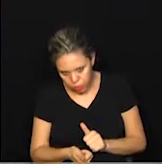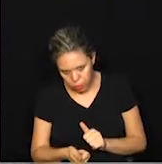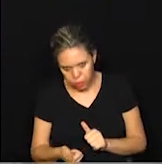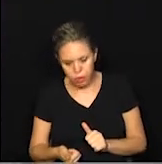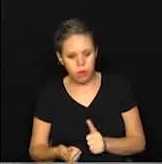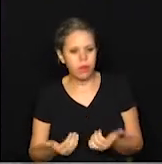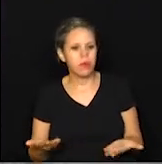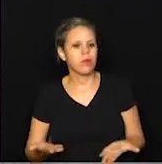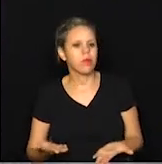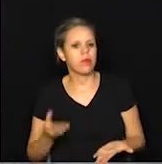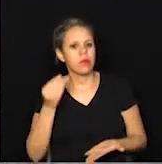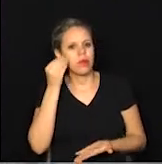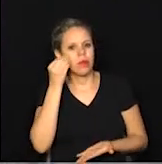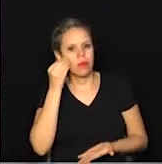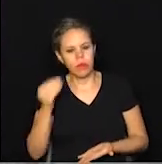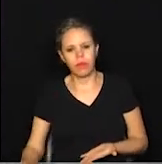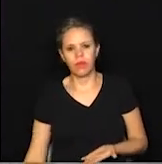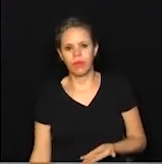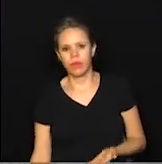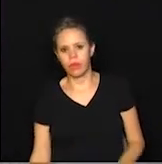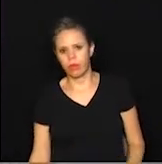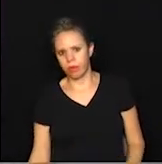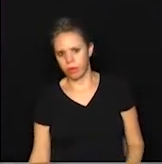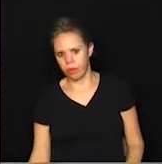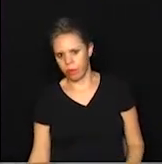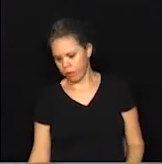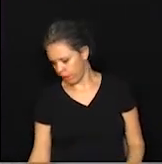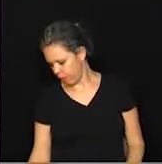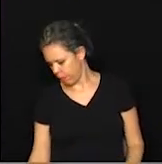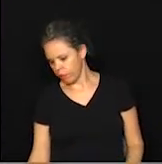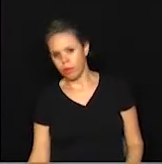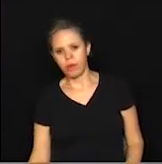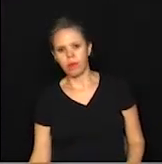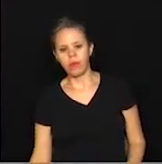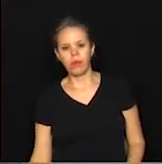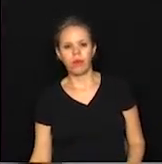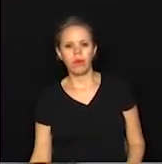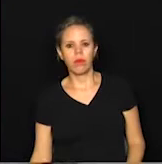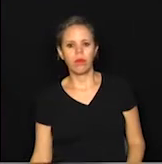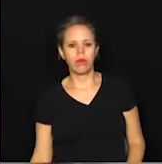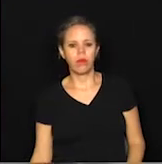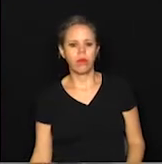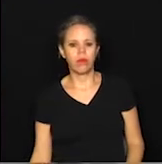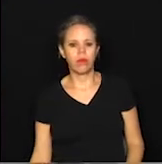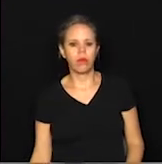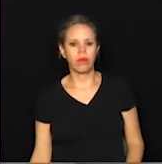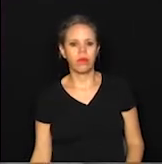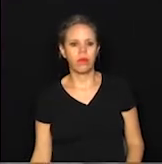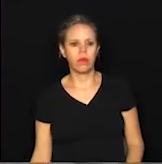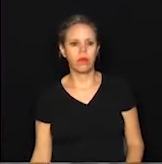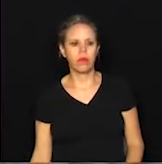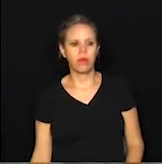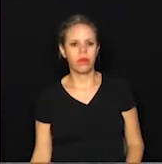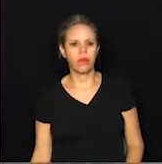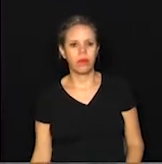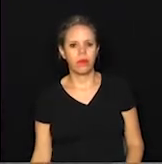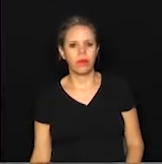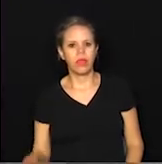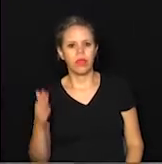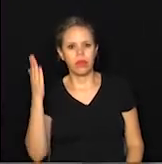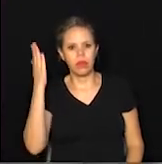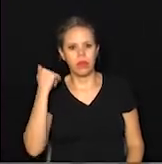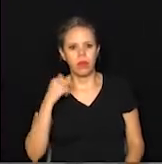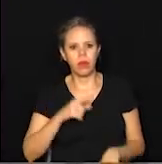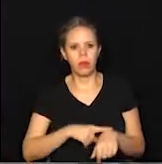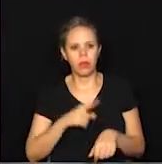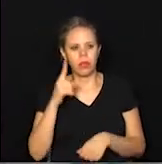aqui estamos tentando, nesses 4 anos para frente, a gente sabe que estamos num momento muito difícil. A vereadora Mariana